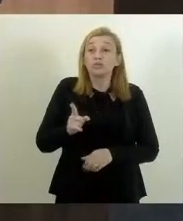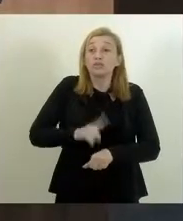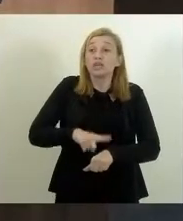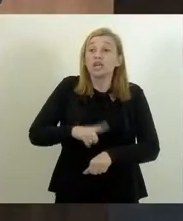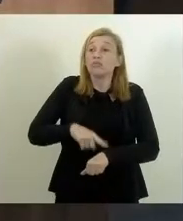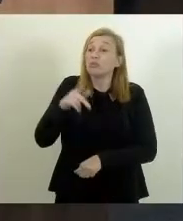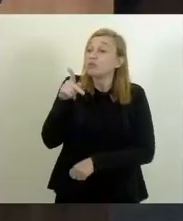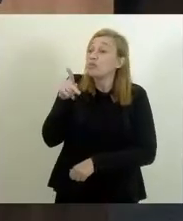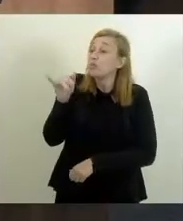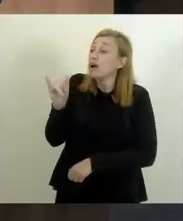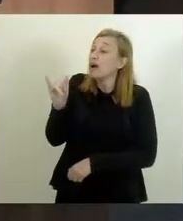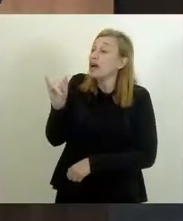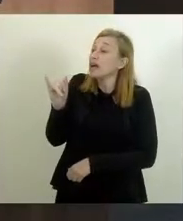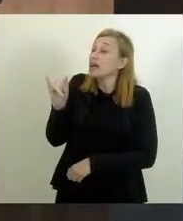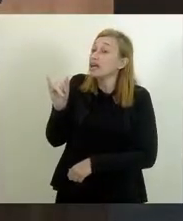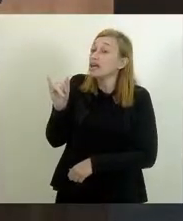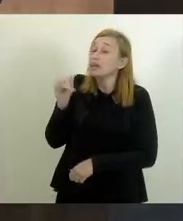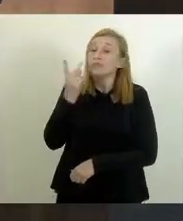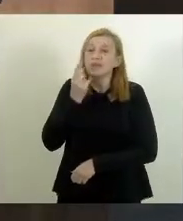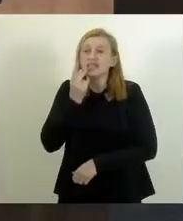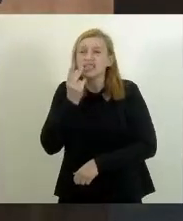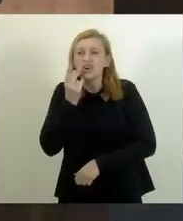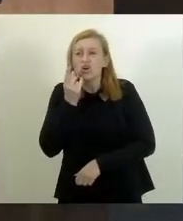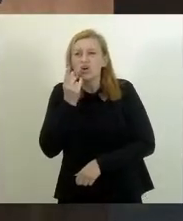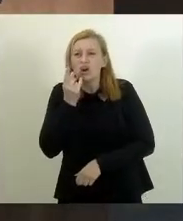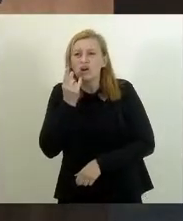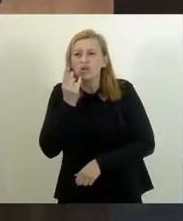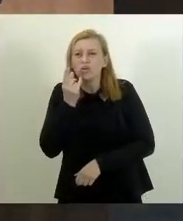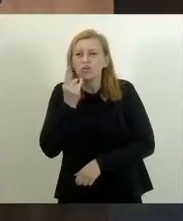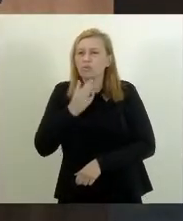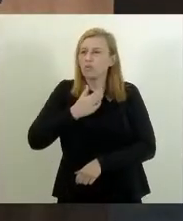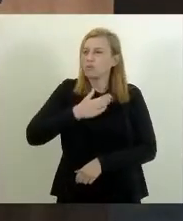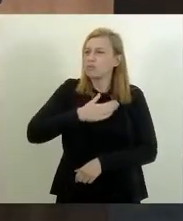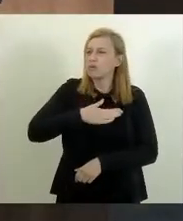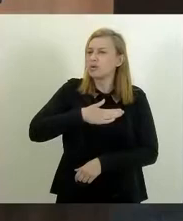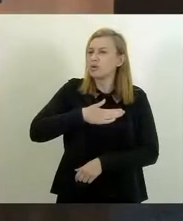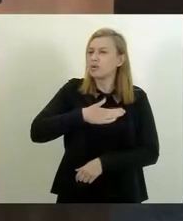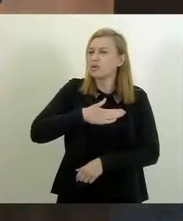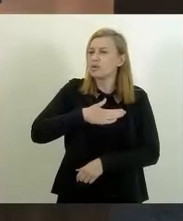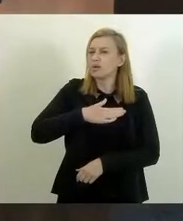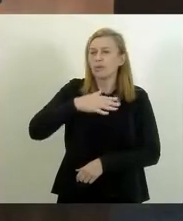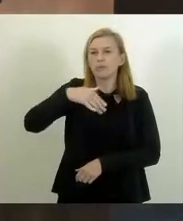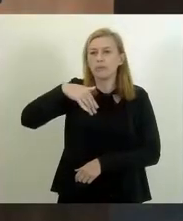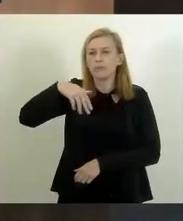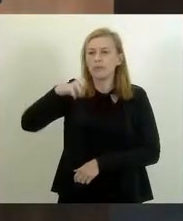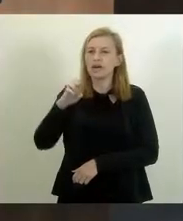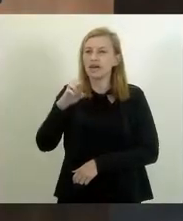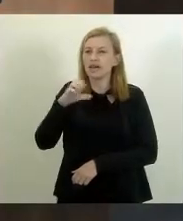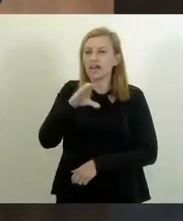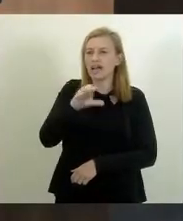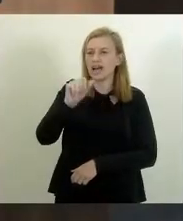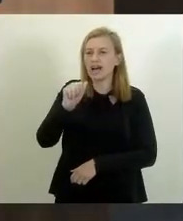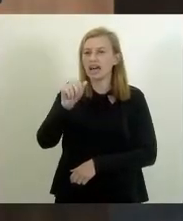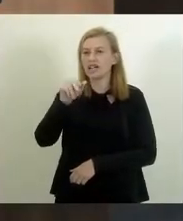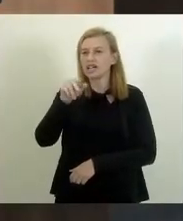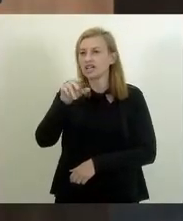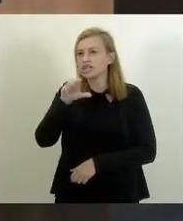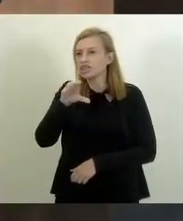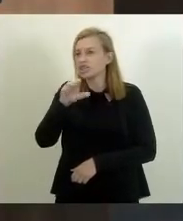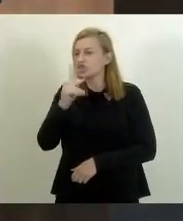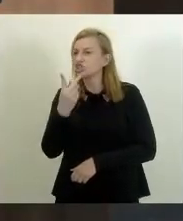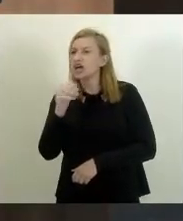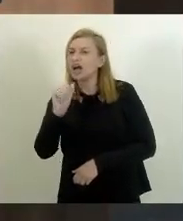de Maceió, Alagoas, minha mãe capixaba, da terra do Roberto Carlos, que ela com muito orgulho